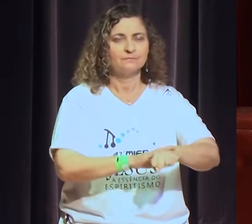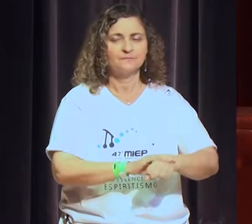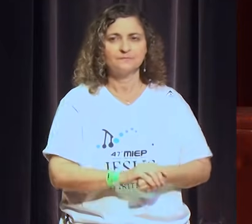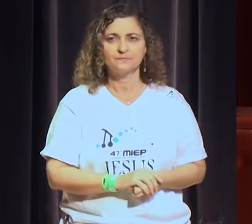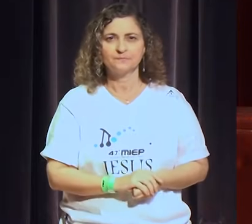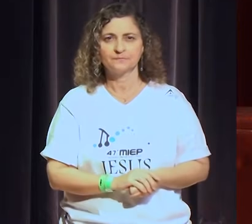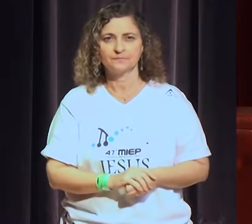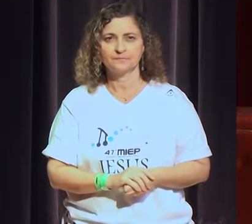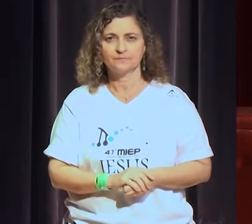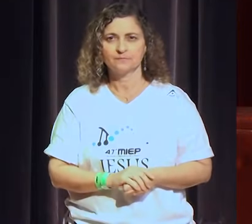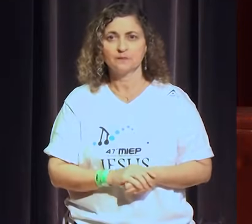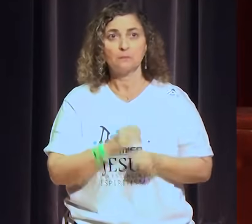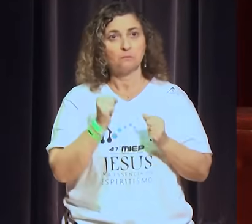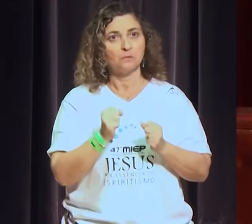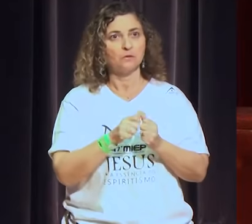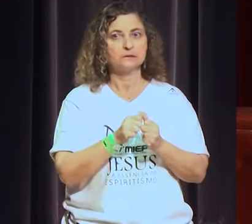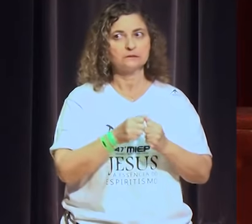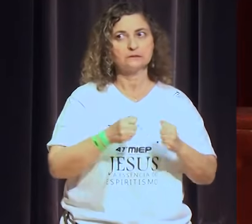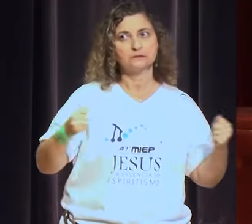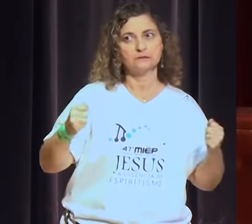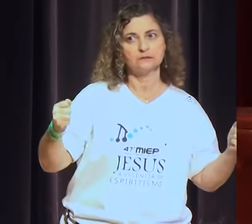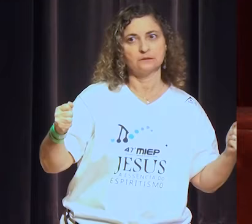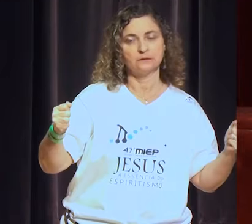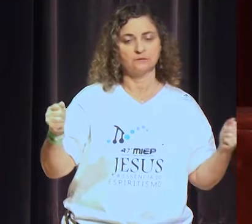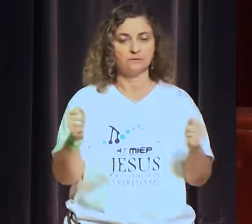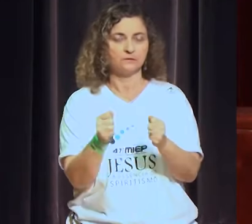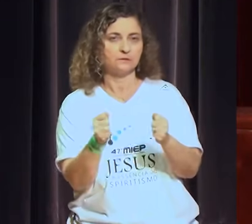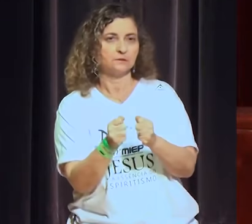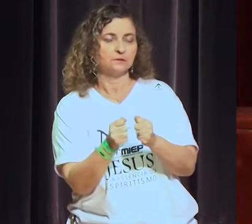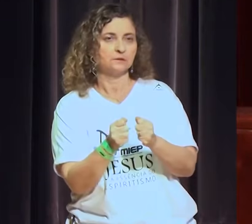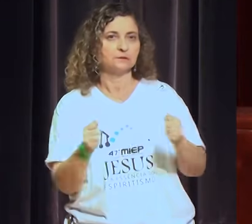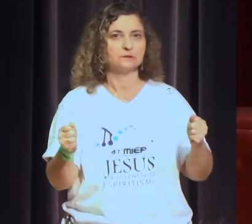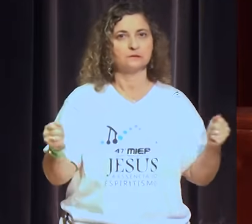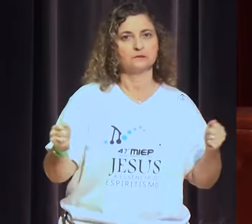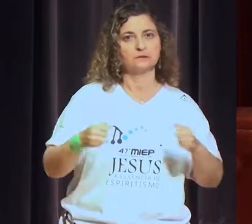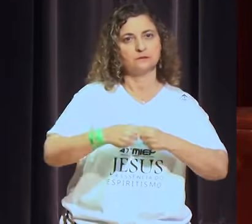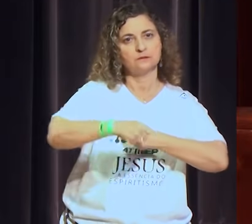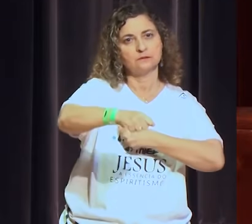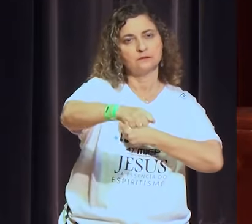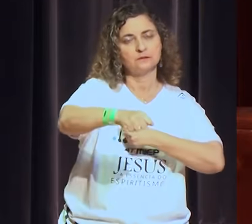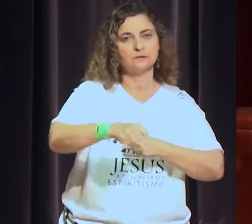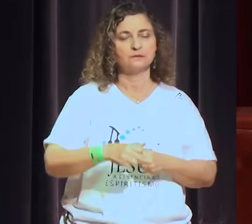que pode esticar e alargar.